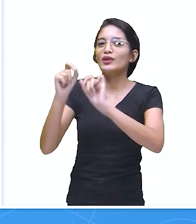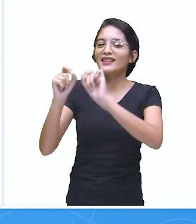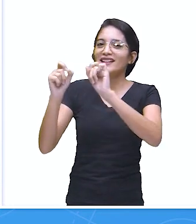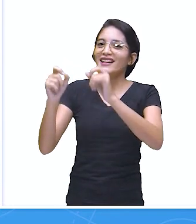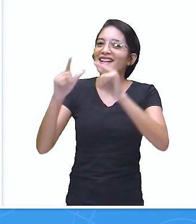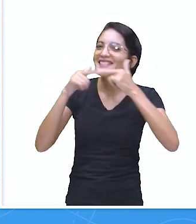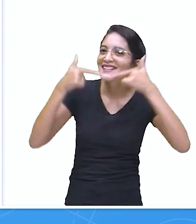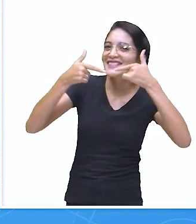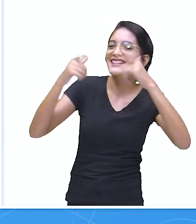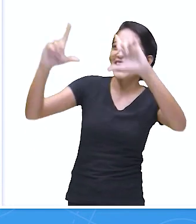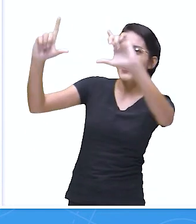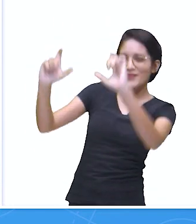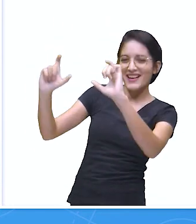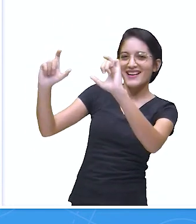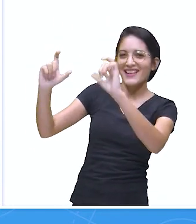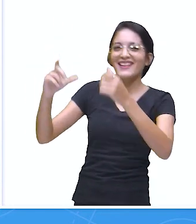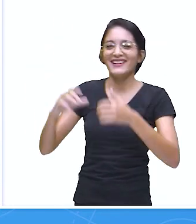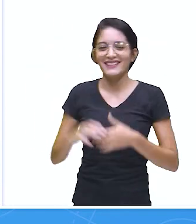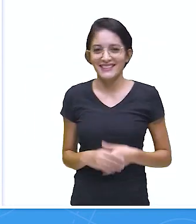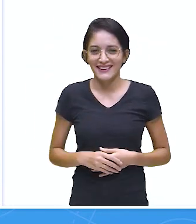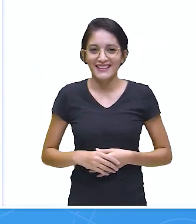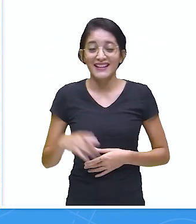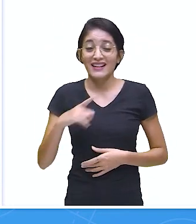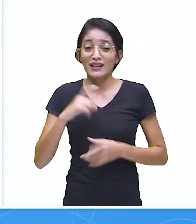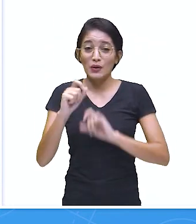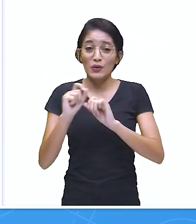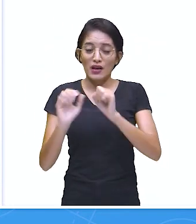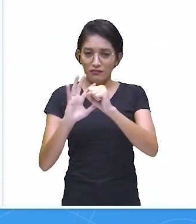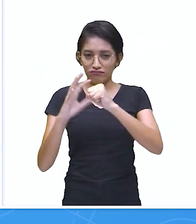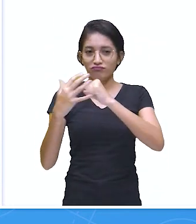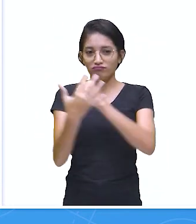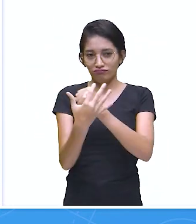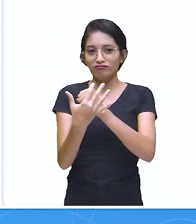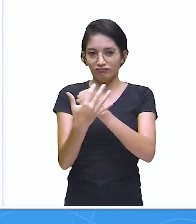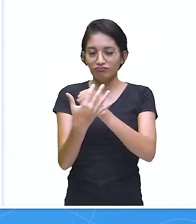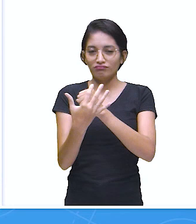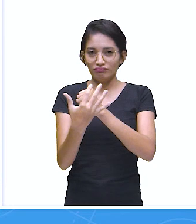nós vemos aí? Ó? Vemos aqui alguns Covids, né? Alguns